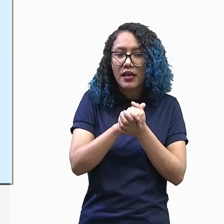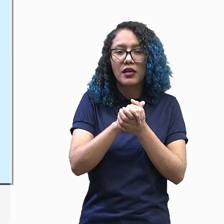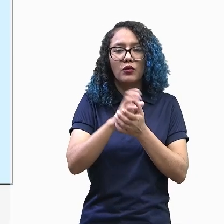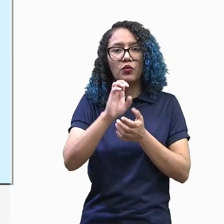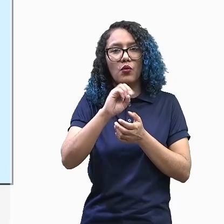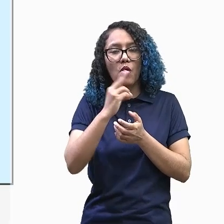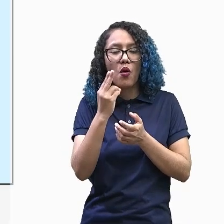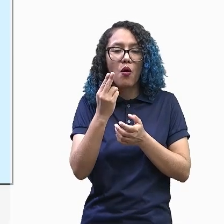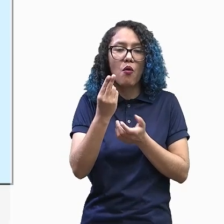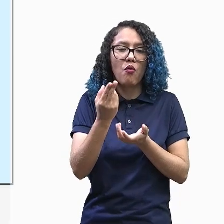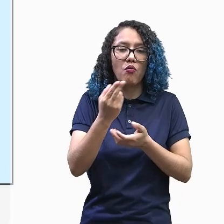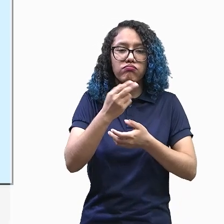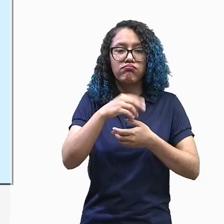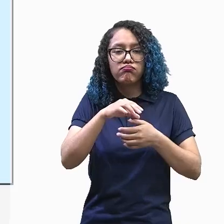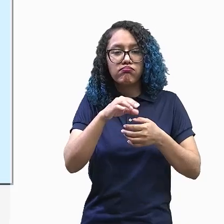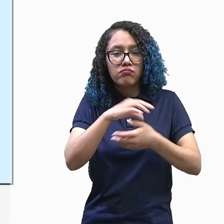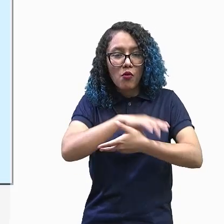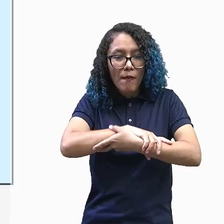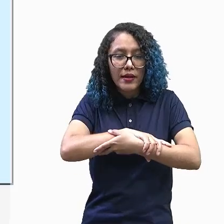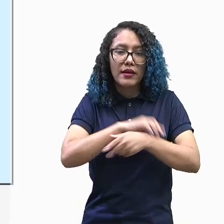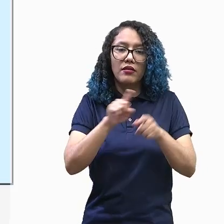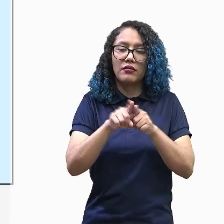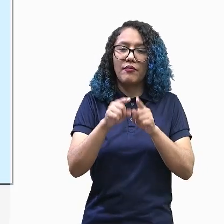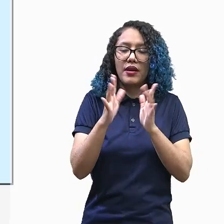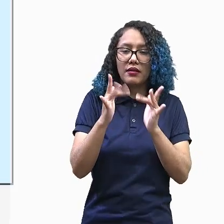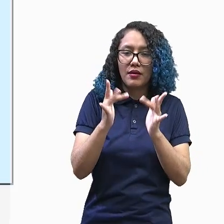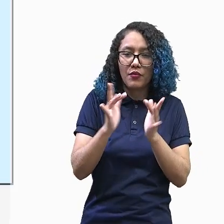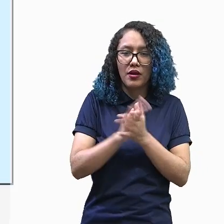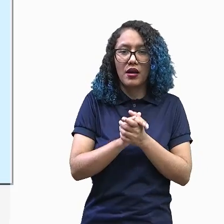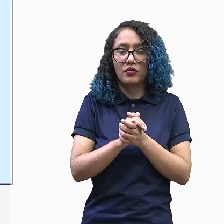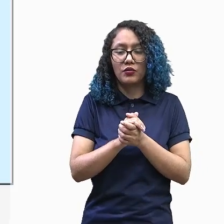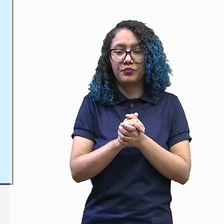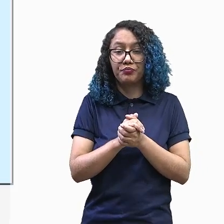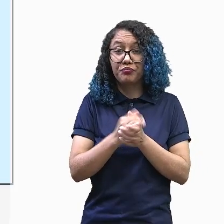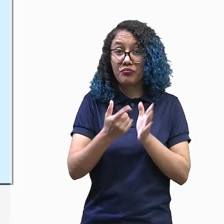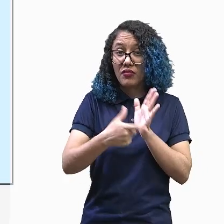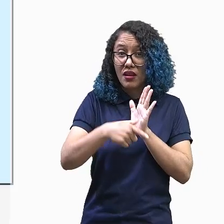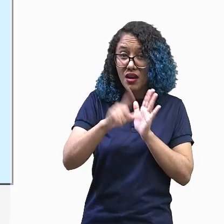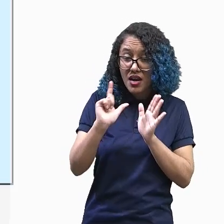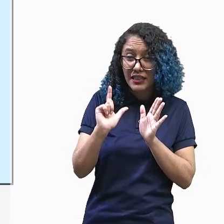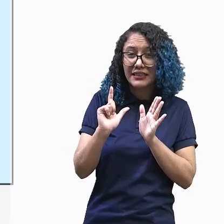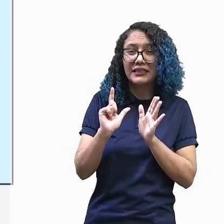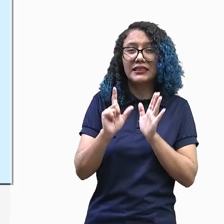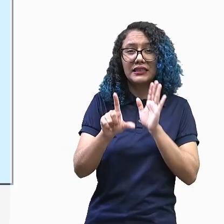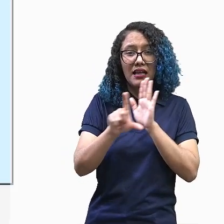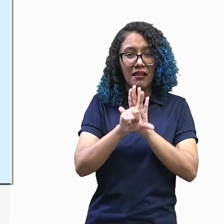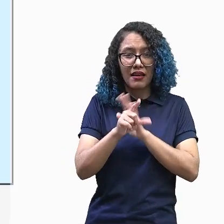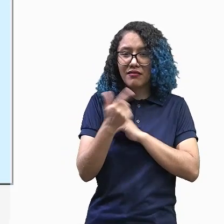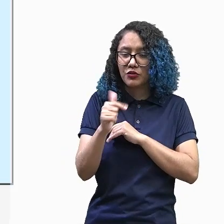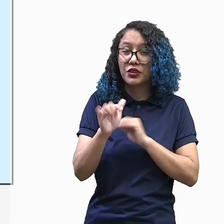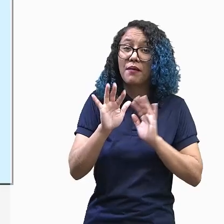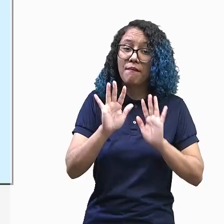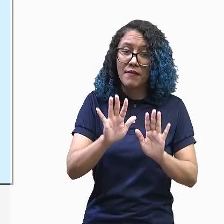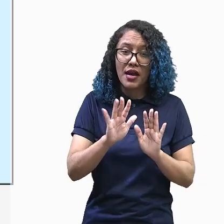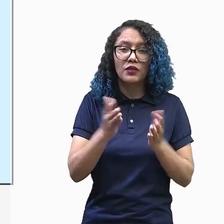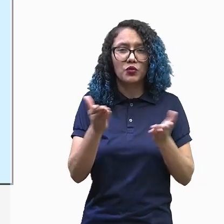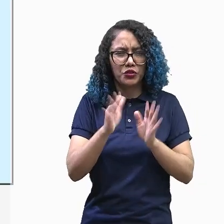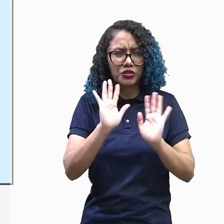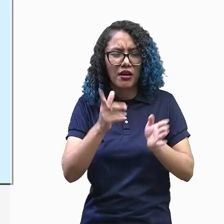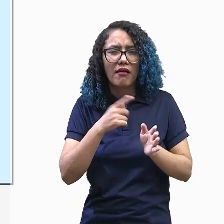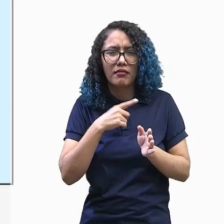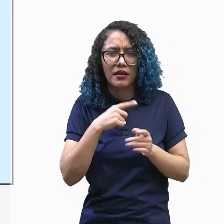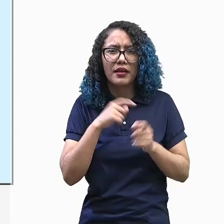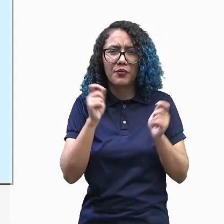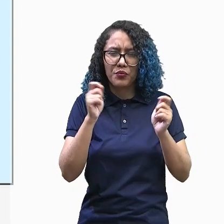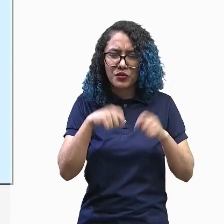essa proteção, né? Hoje a lei existe para evitar finais trágicos como o dela.